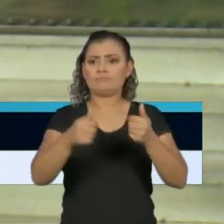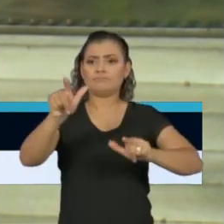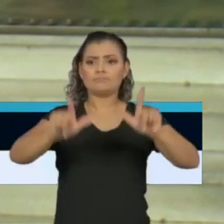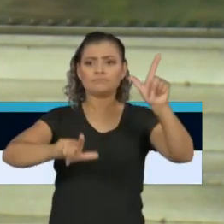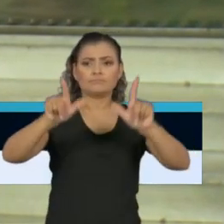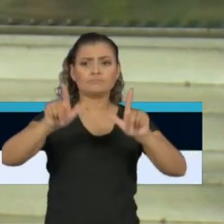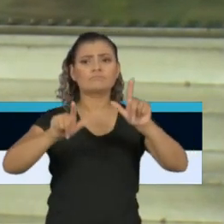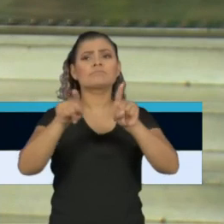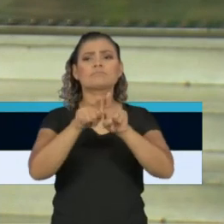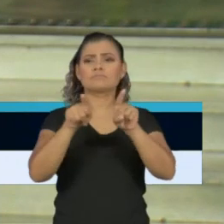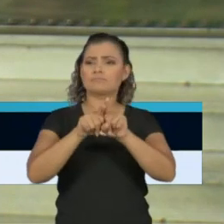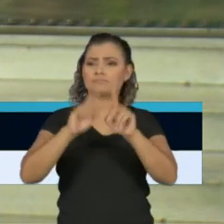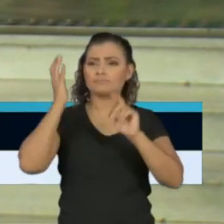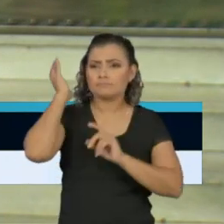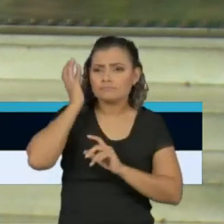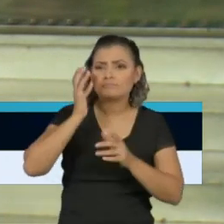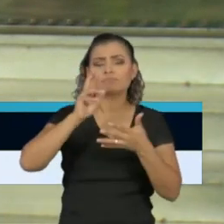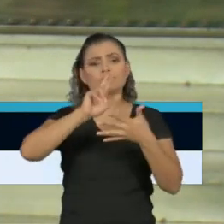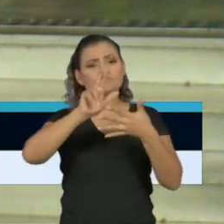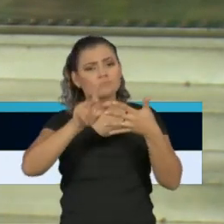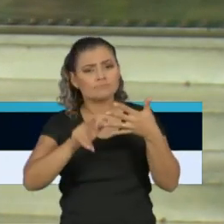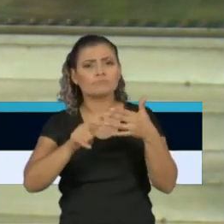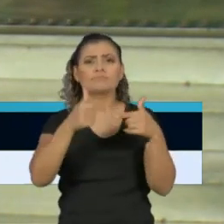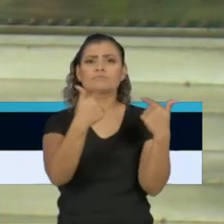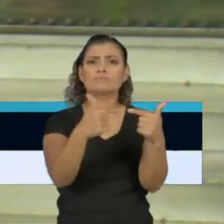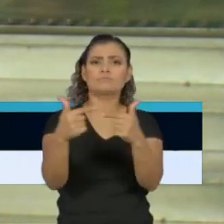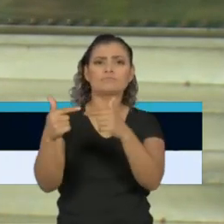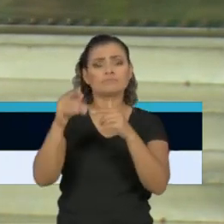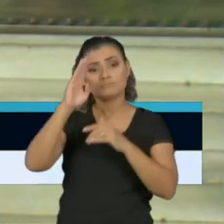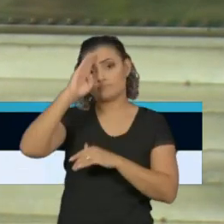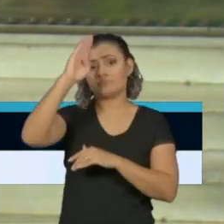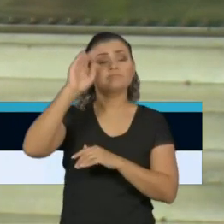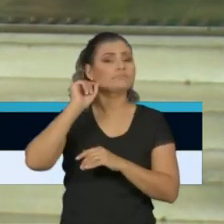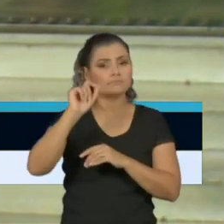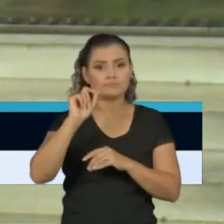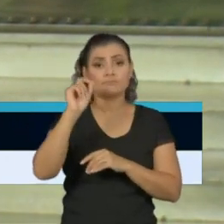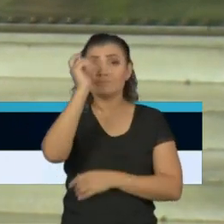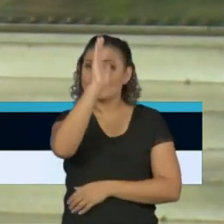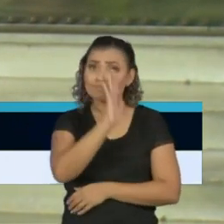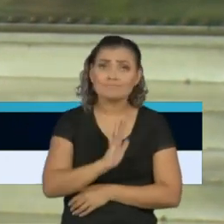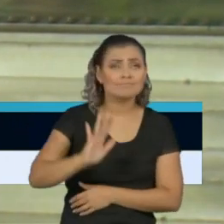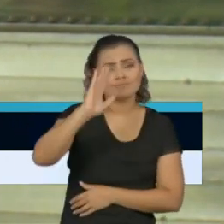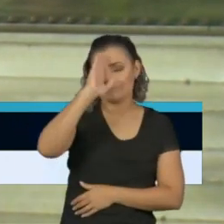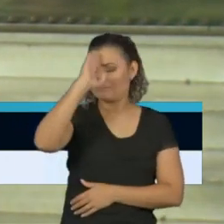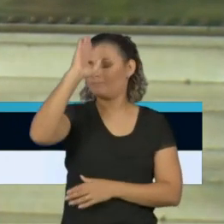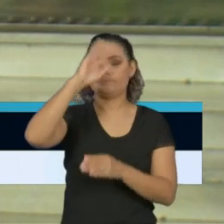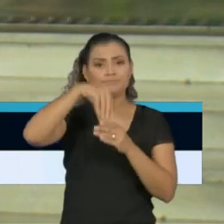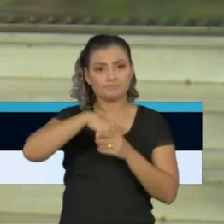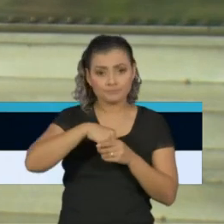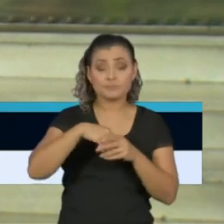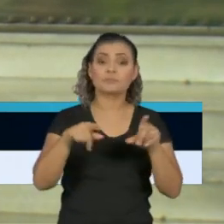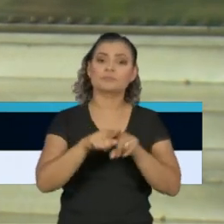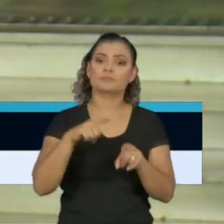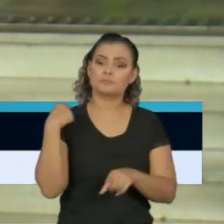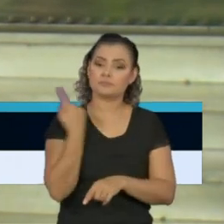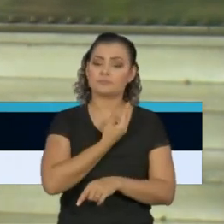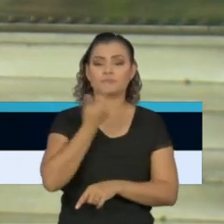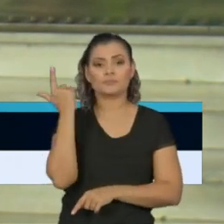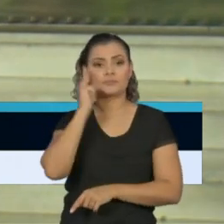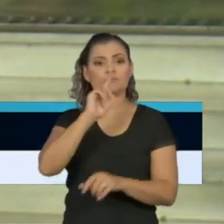de comunicação regionais e especialmente os nacionais, temos conseguido ter